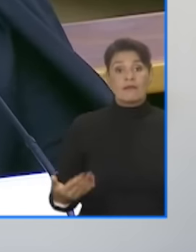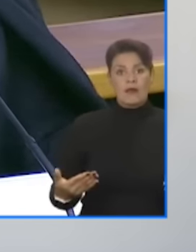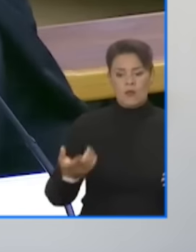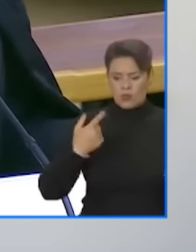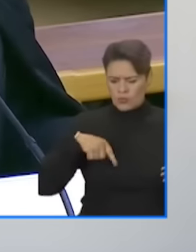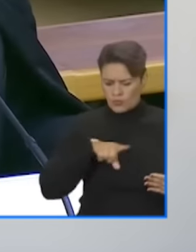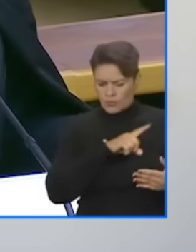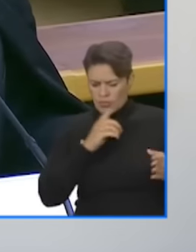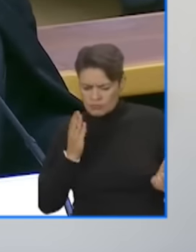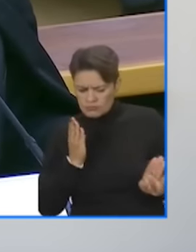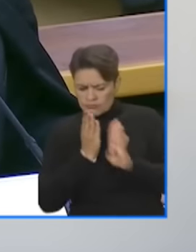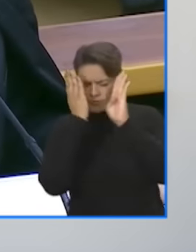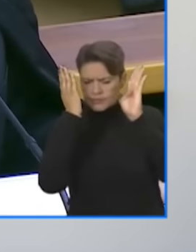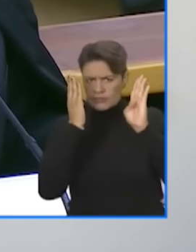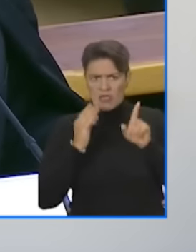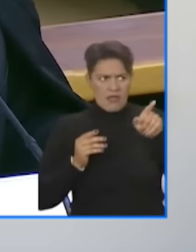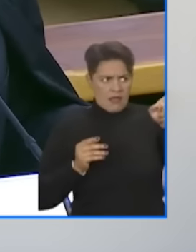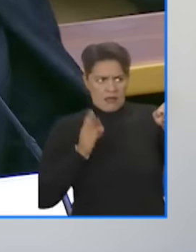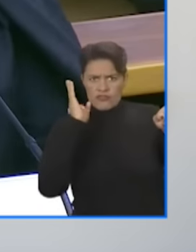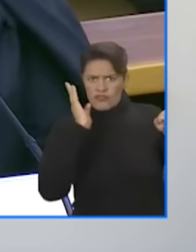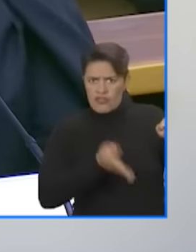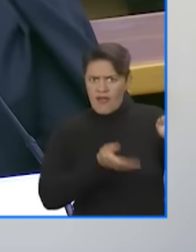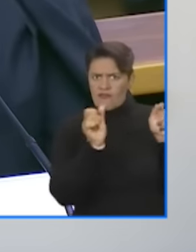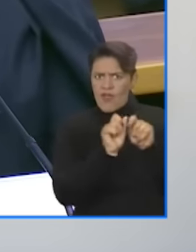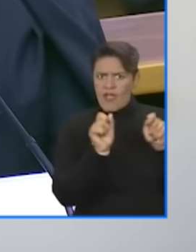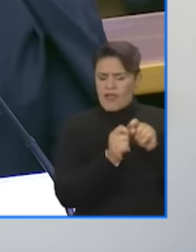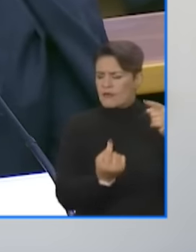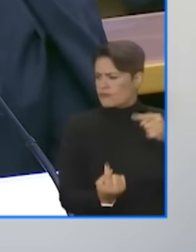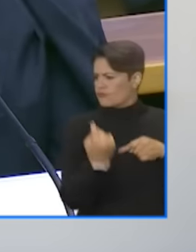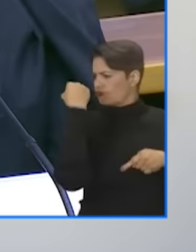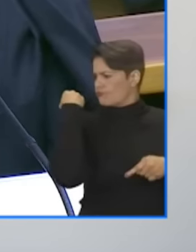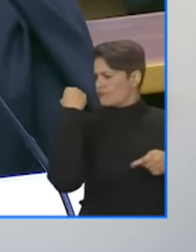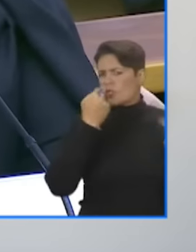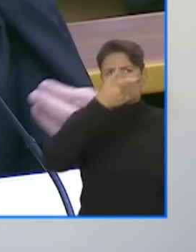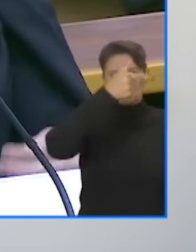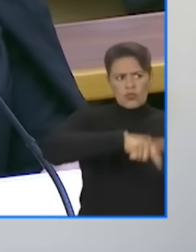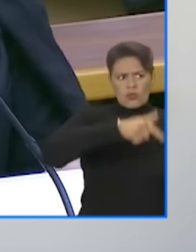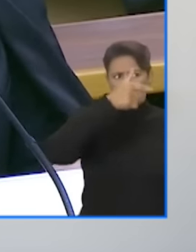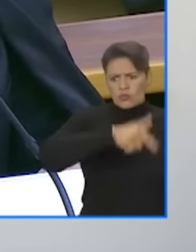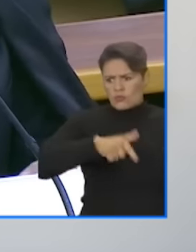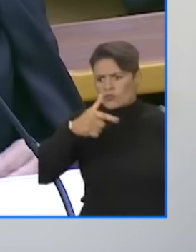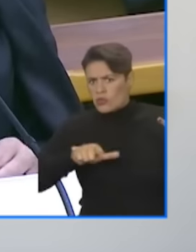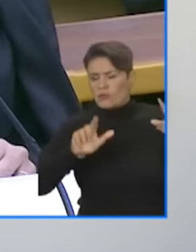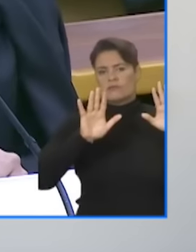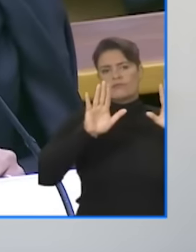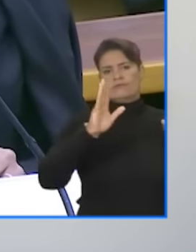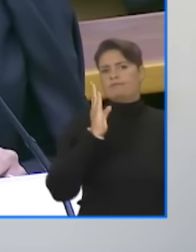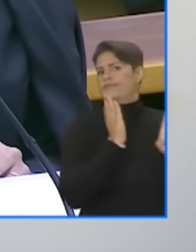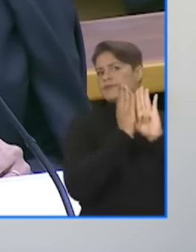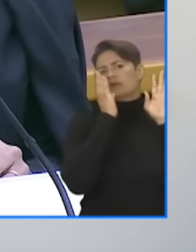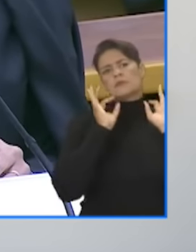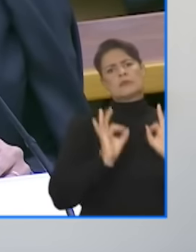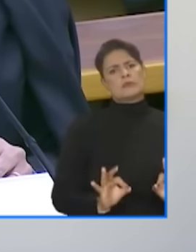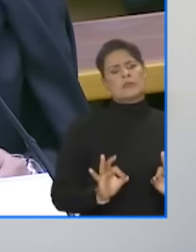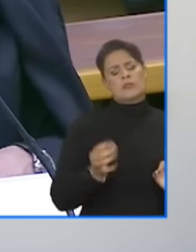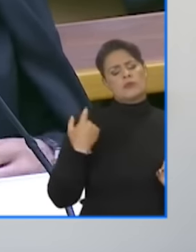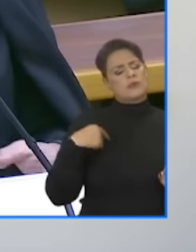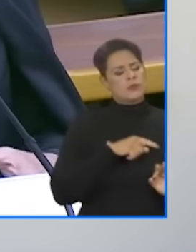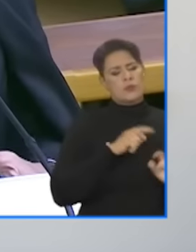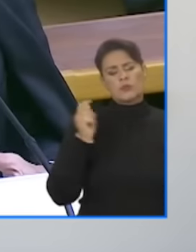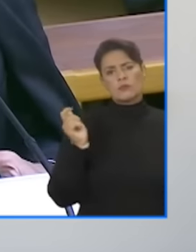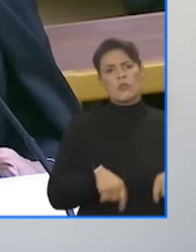da justiça, a gente coloca uma pulguinha atrás da orelha. Mas será que esse procedimento foi correto? Será que ele estava certo ou não? Então, essas